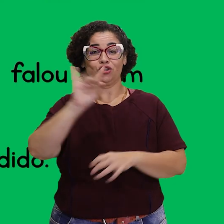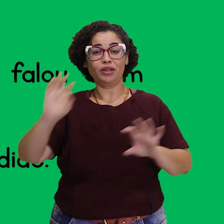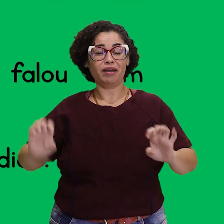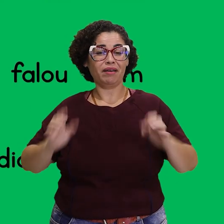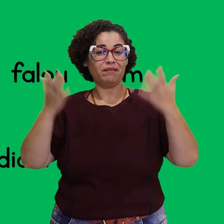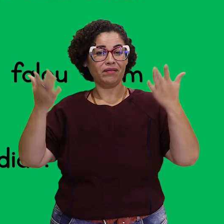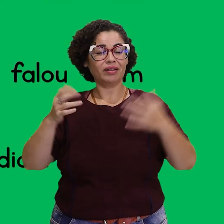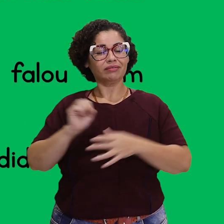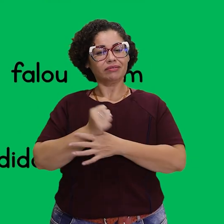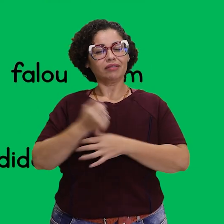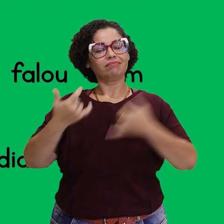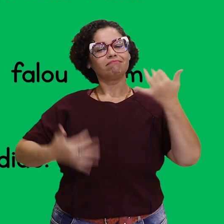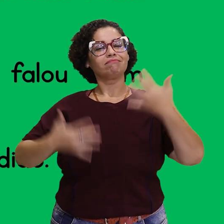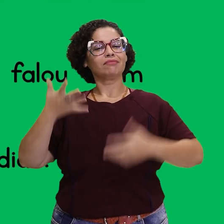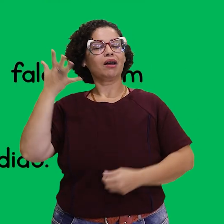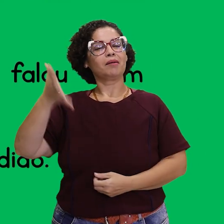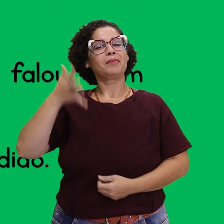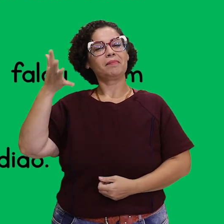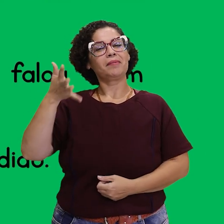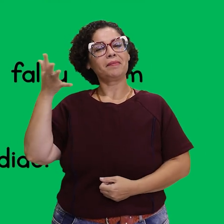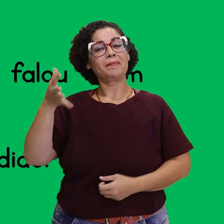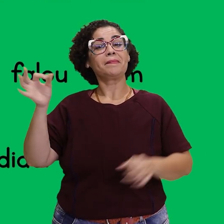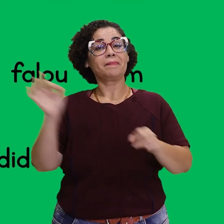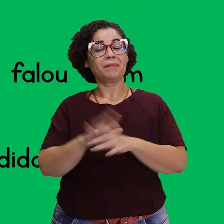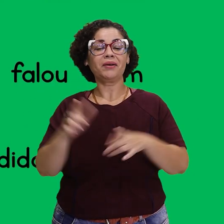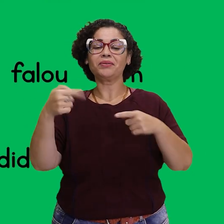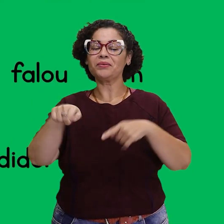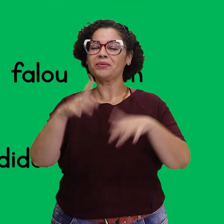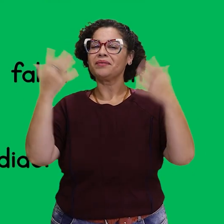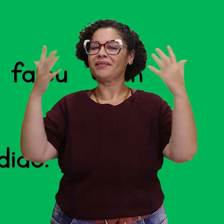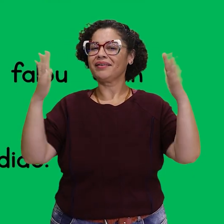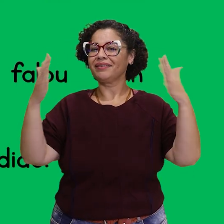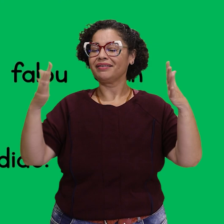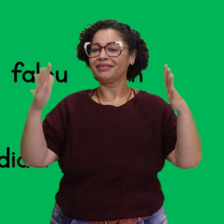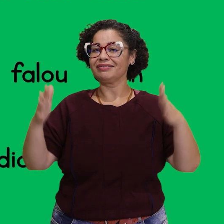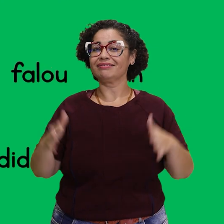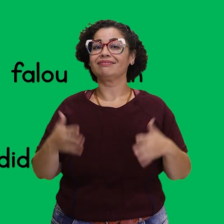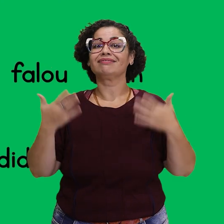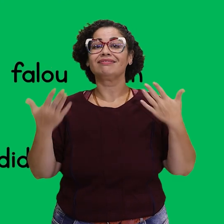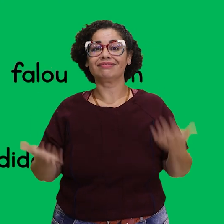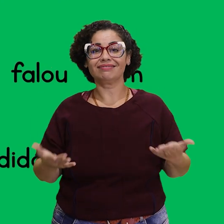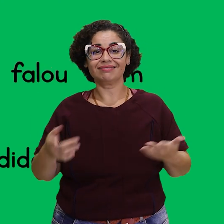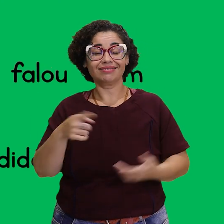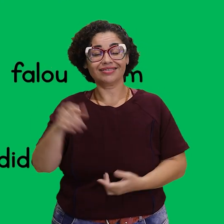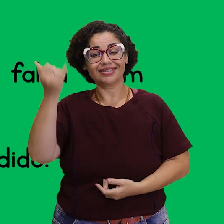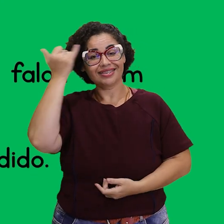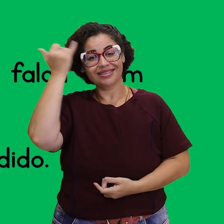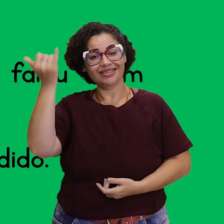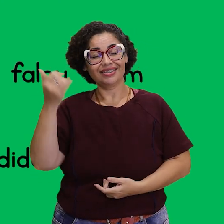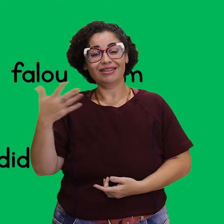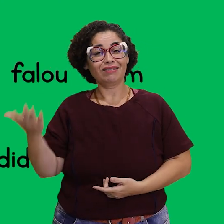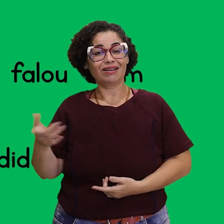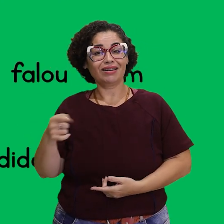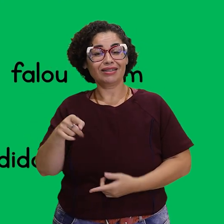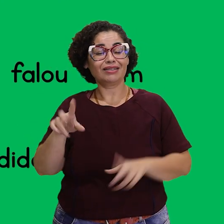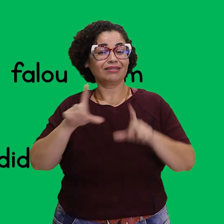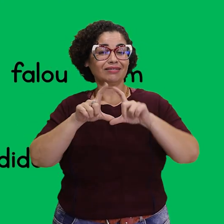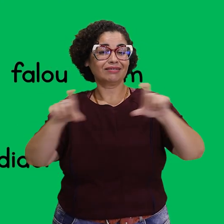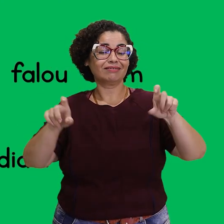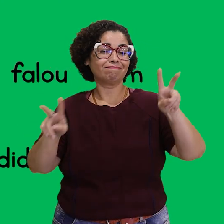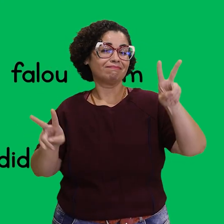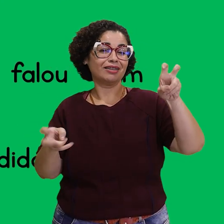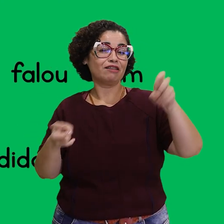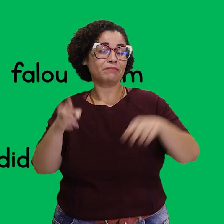com segurança e foi aplaudido. E essa ideia central desse parágrafo,